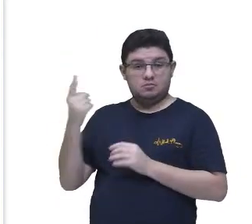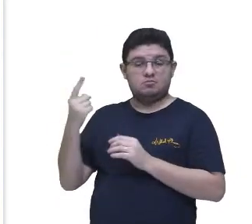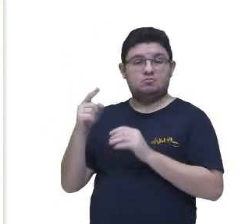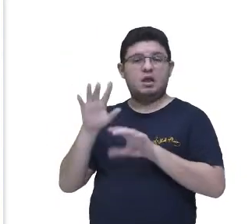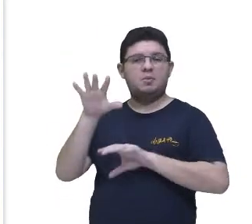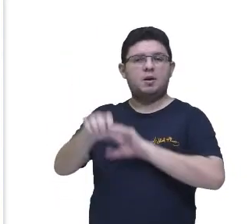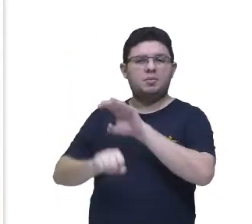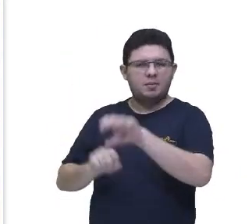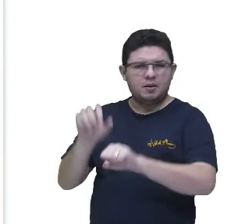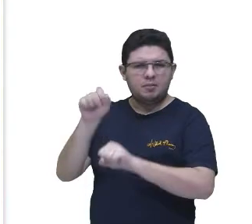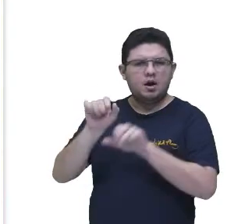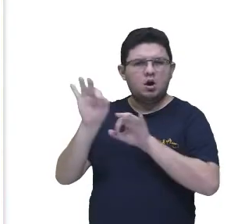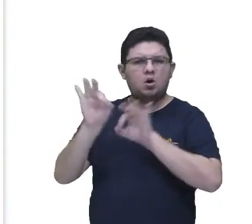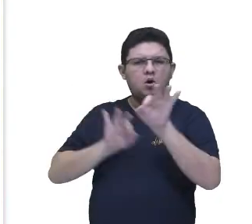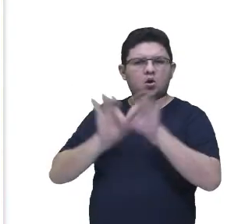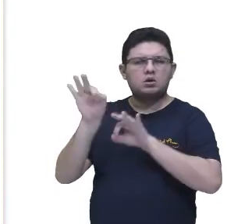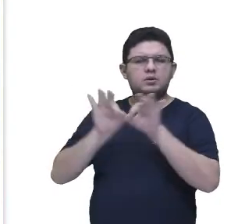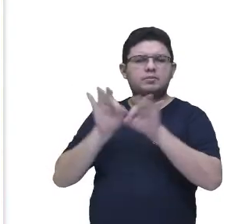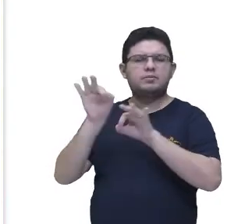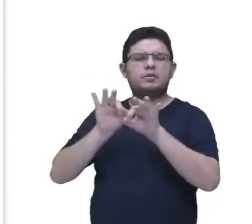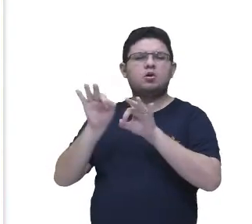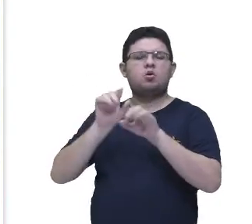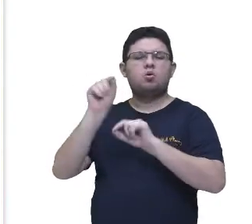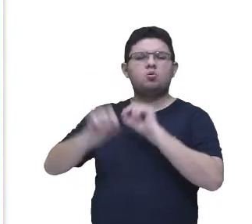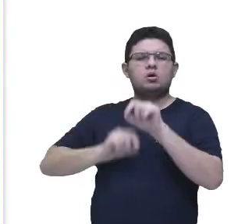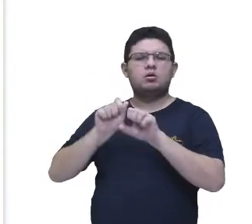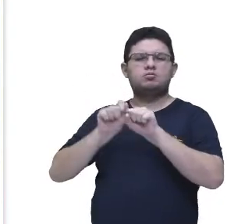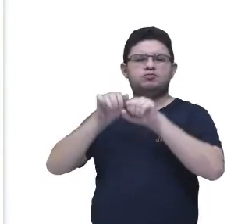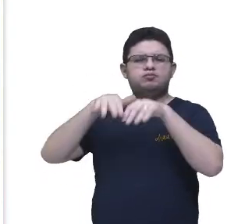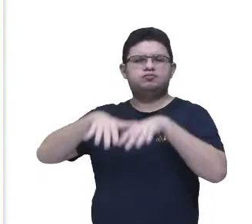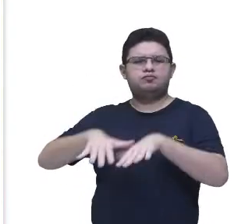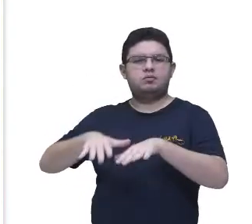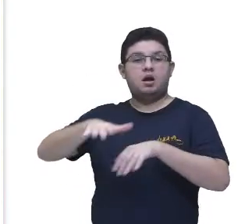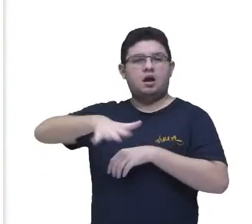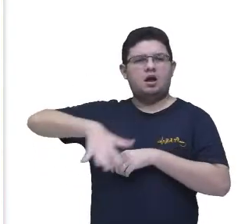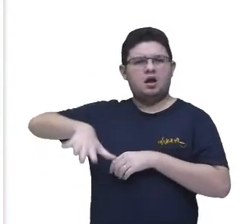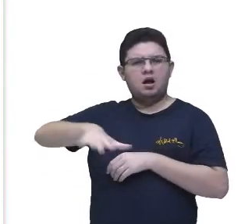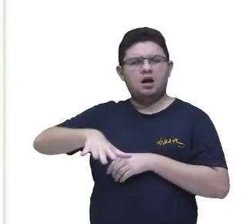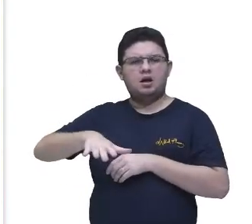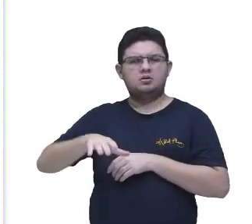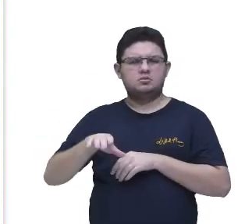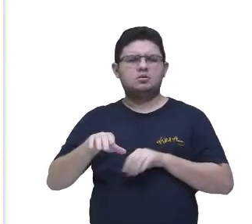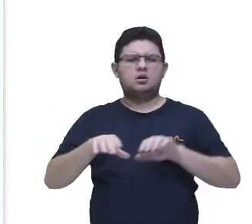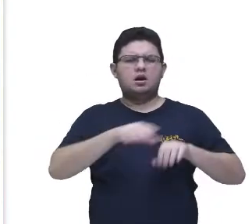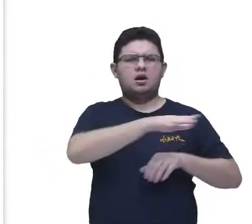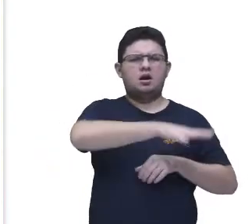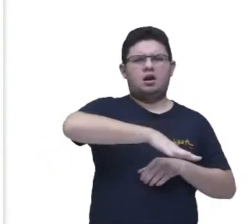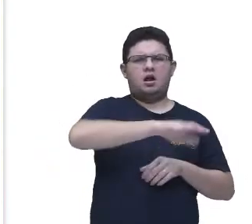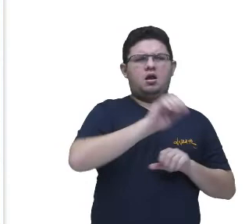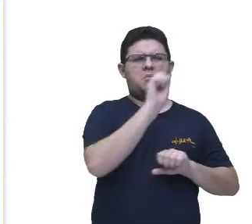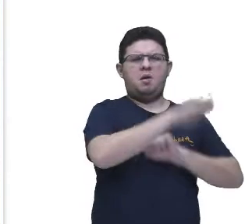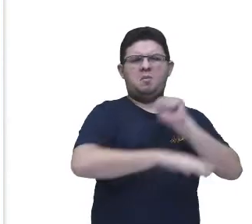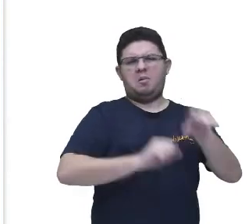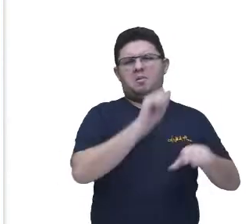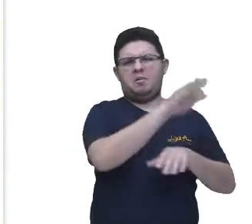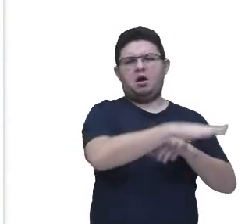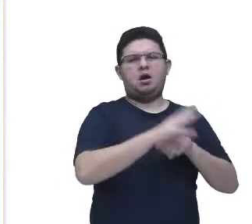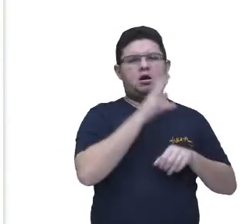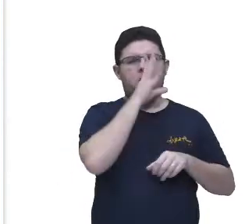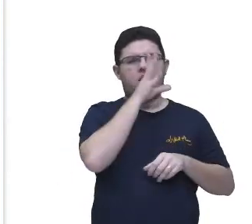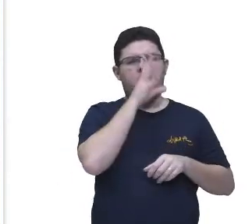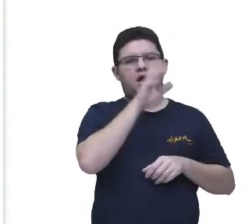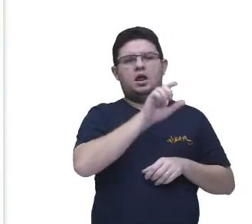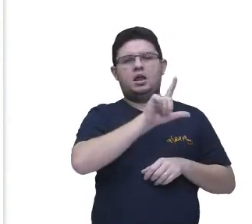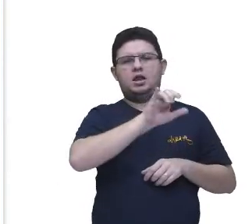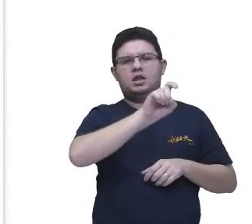ser despejado, no aterro sanitário ou até no lixão. Será que aterro sanitário e lixão é a mesma coisa? E esses são os temas que a gente vai verificar ao